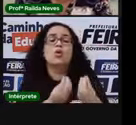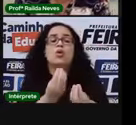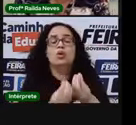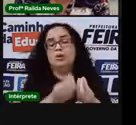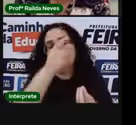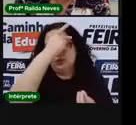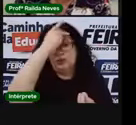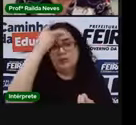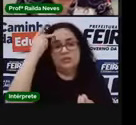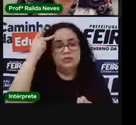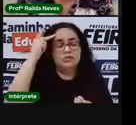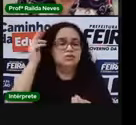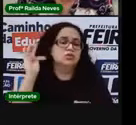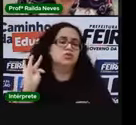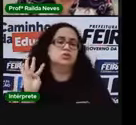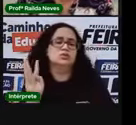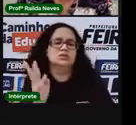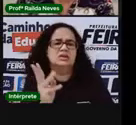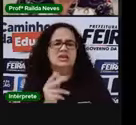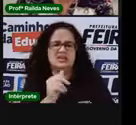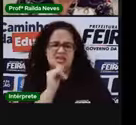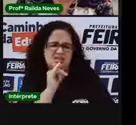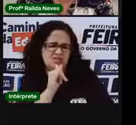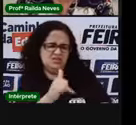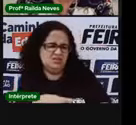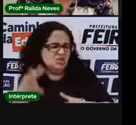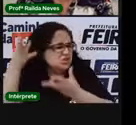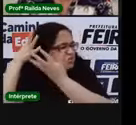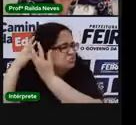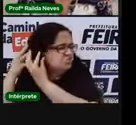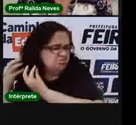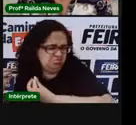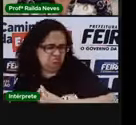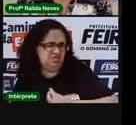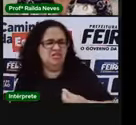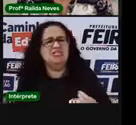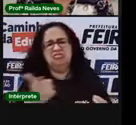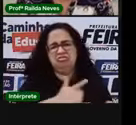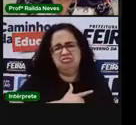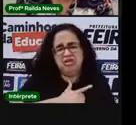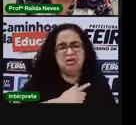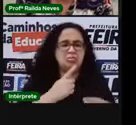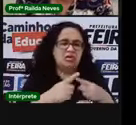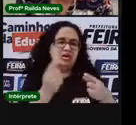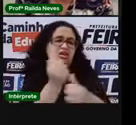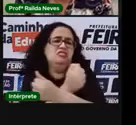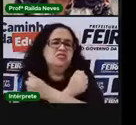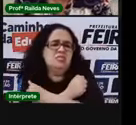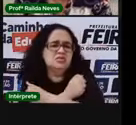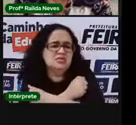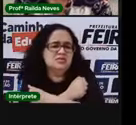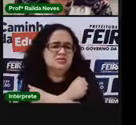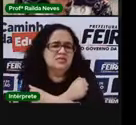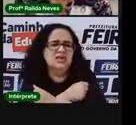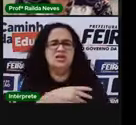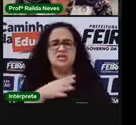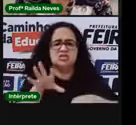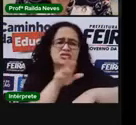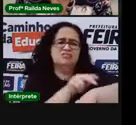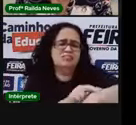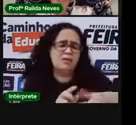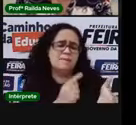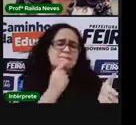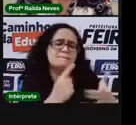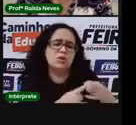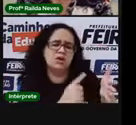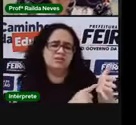ele está por inteiro. Então ninguém diz, tire seu cabelo que é feio porque eu vou lhe abraçar. Ninguém diz, tire sua pele que é feia porque eu vou